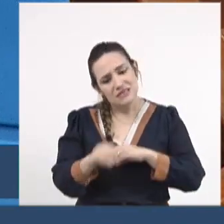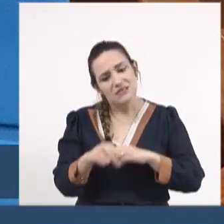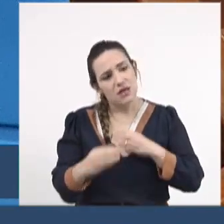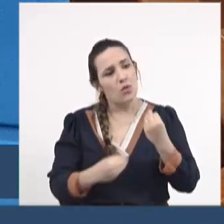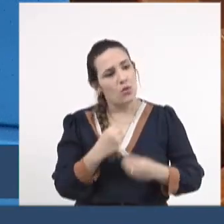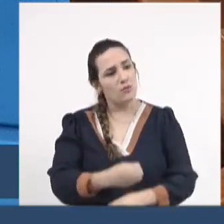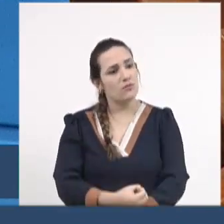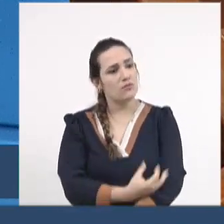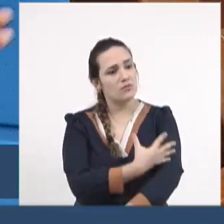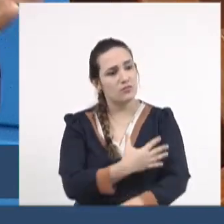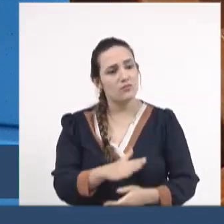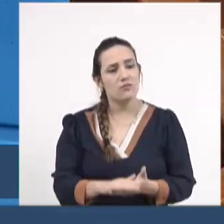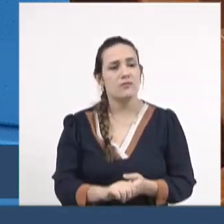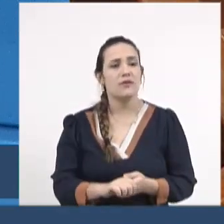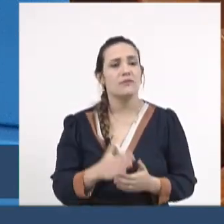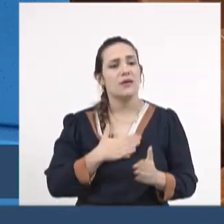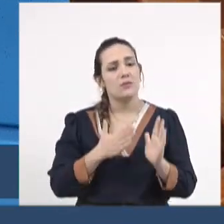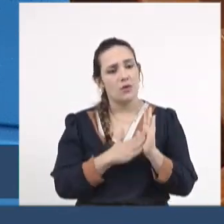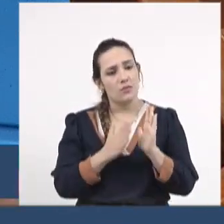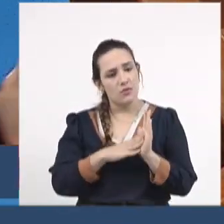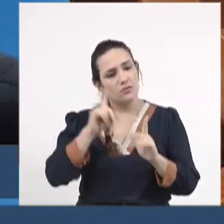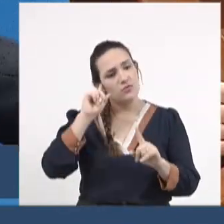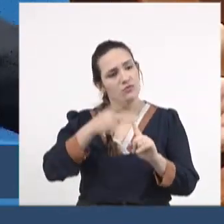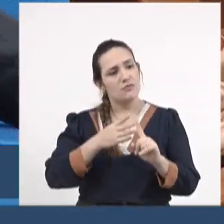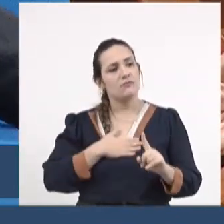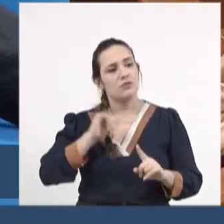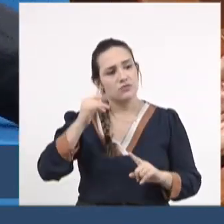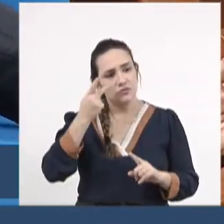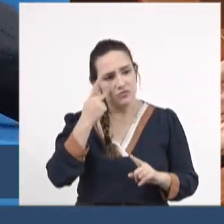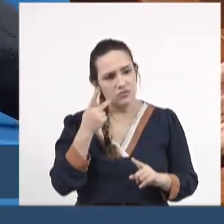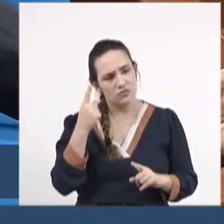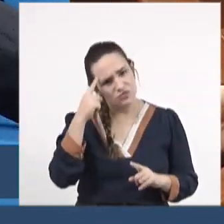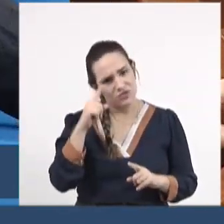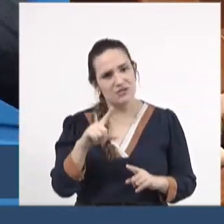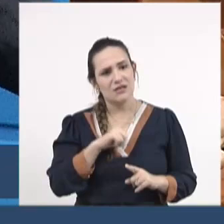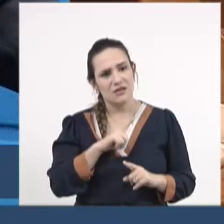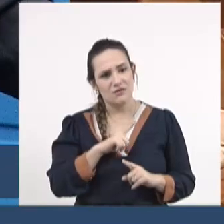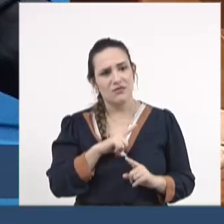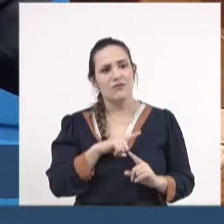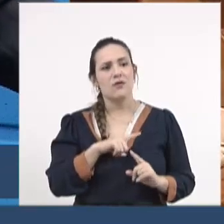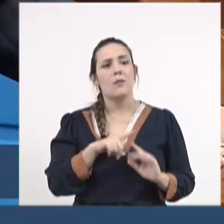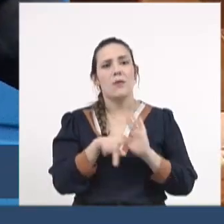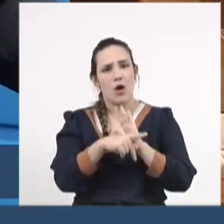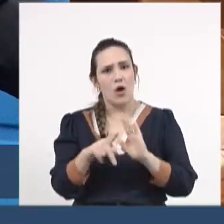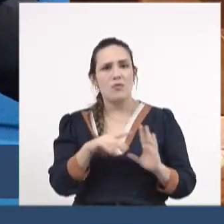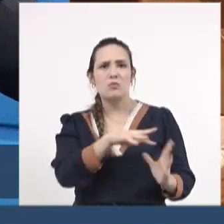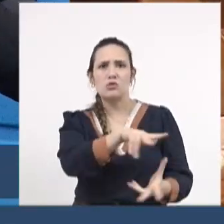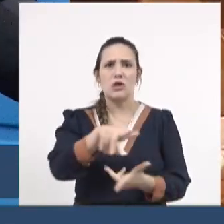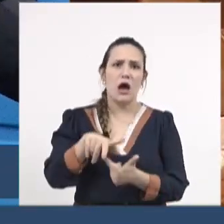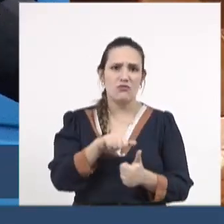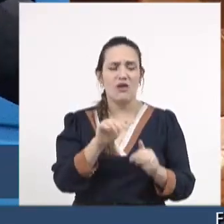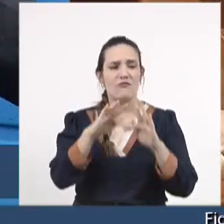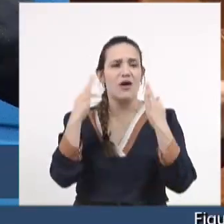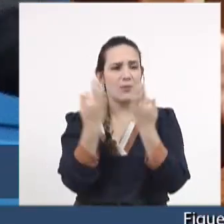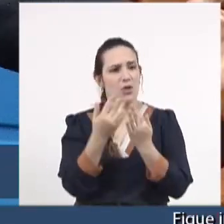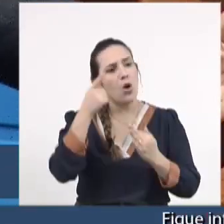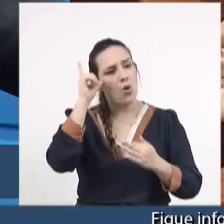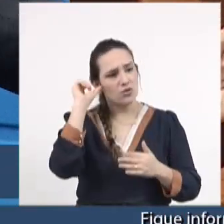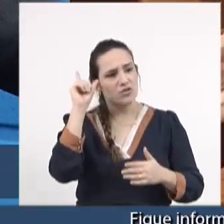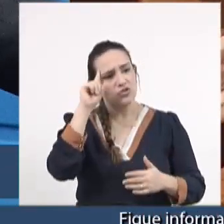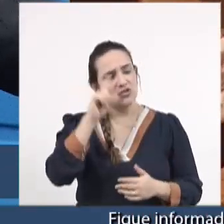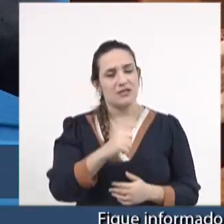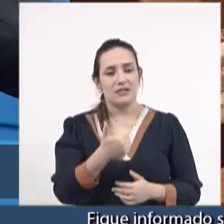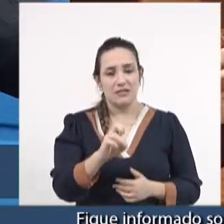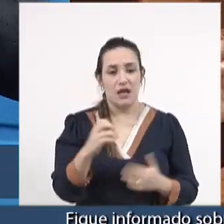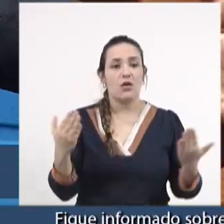processo todo. Então, esse é o meu propósito, deputado Henrique Catan. Nós tivemos o Dia Internacional da Família comemorado ontem, no dia 15. No